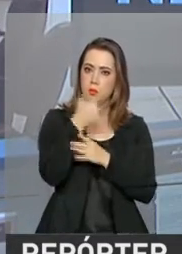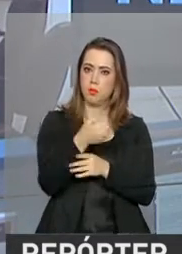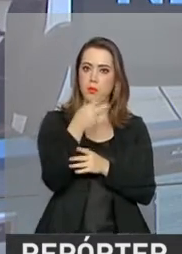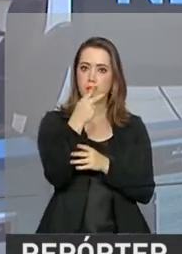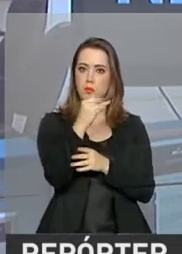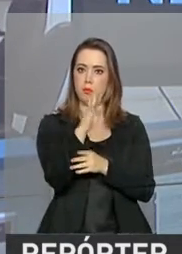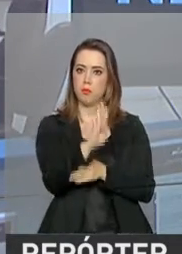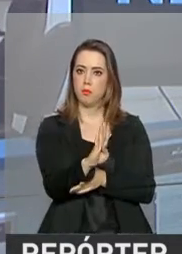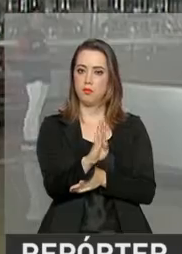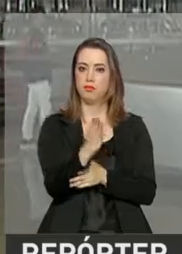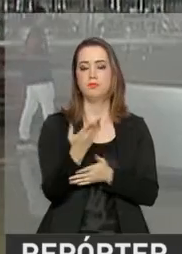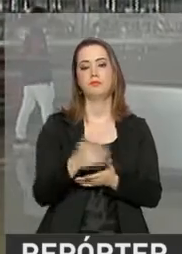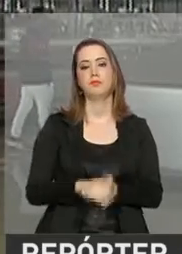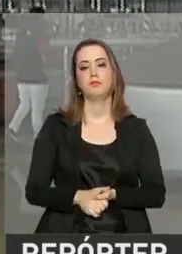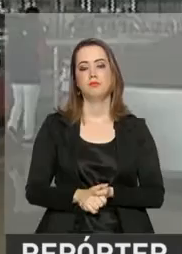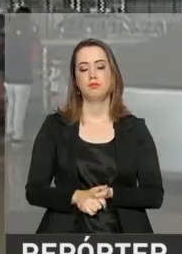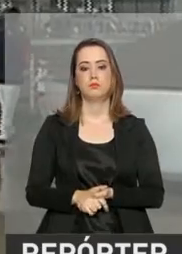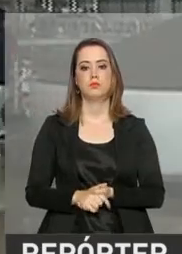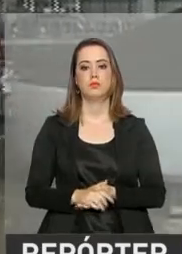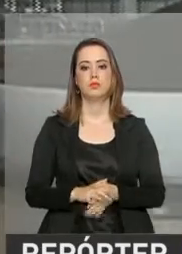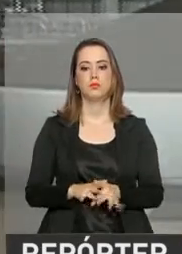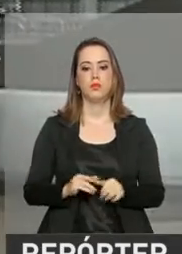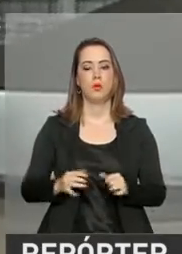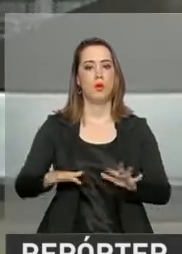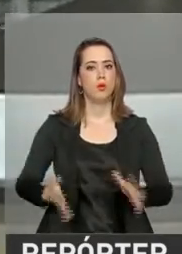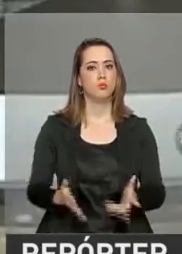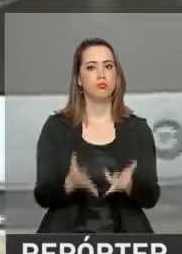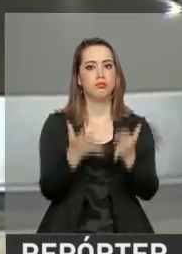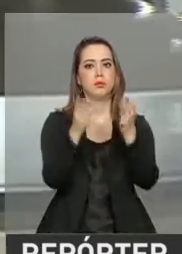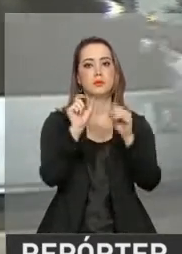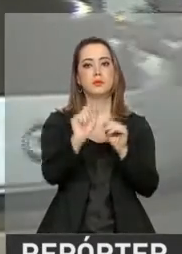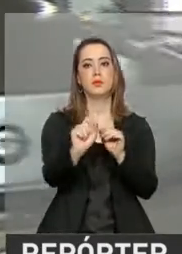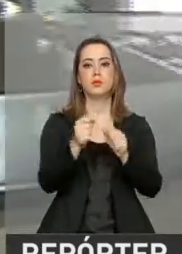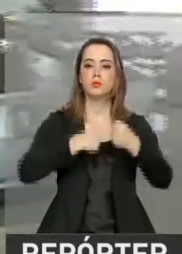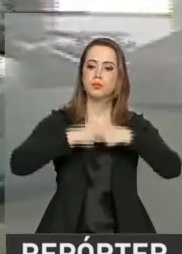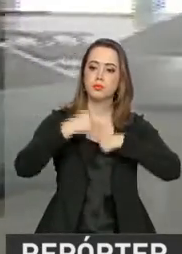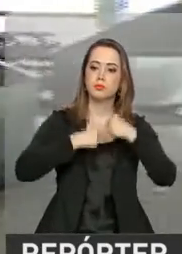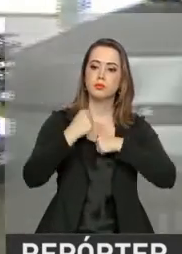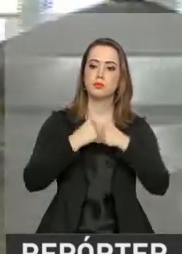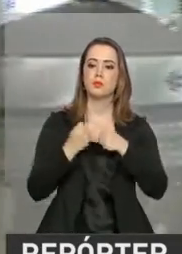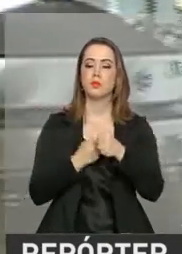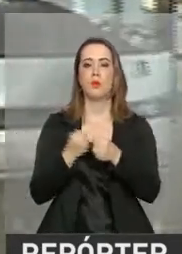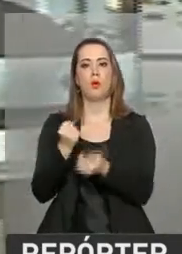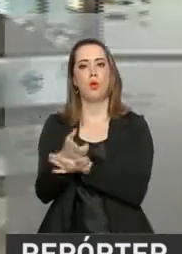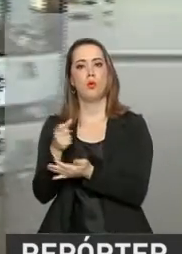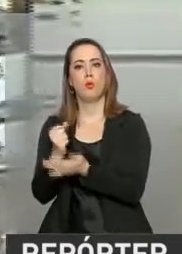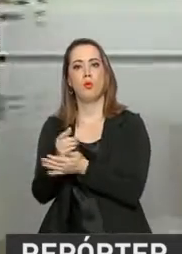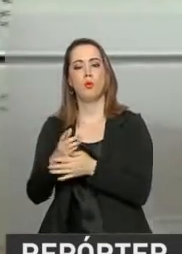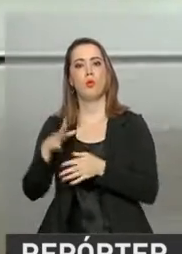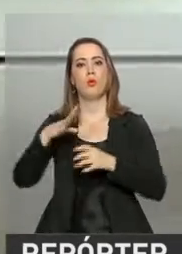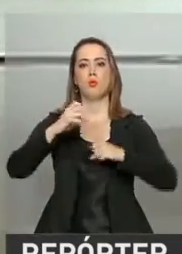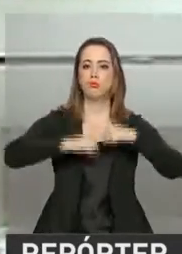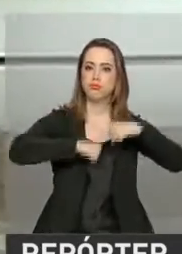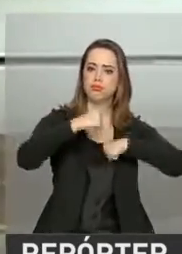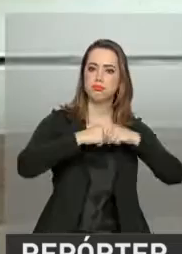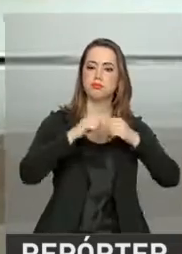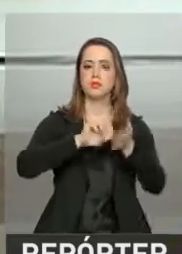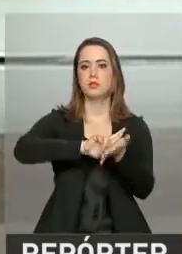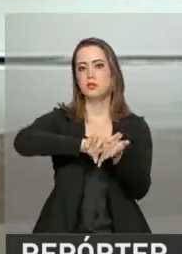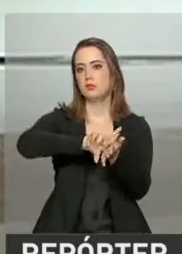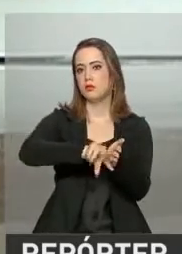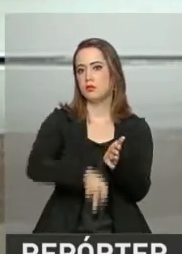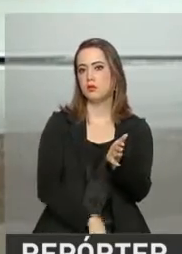bruto o aumento nos investimentos foi impulsionado pelo consumo de máquinas e equipamentos que cresceu